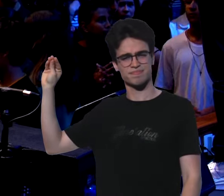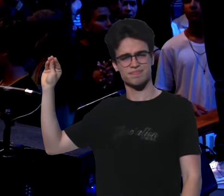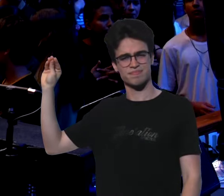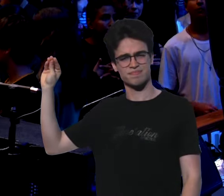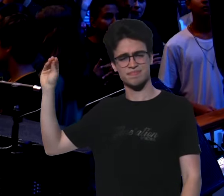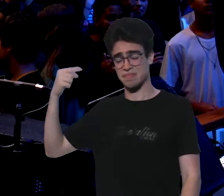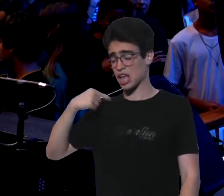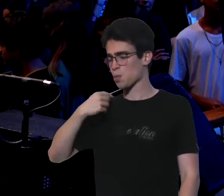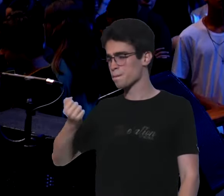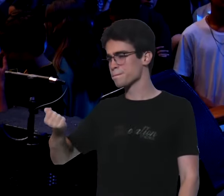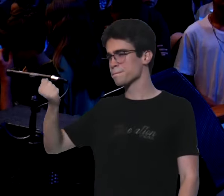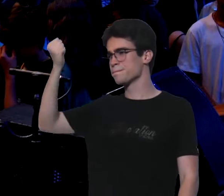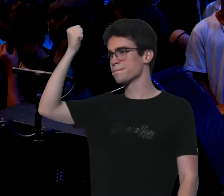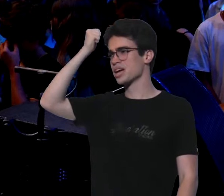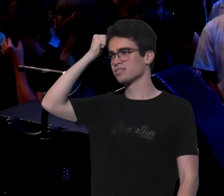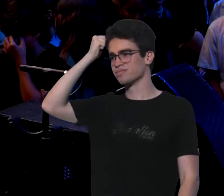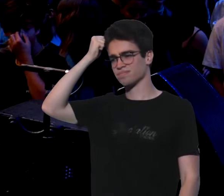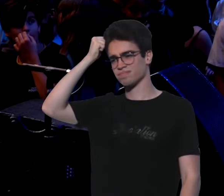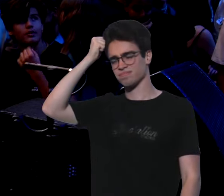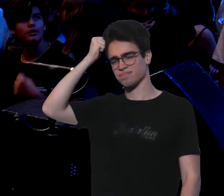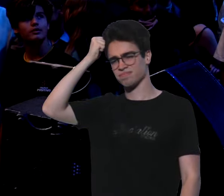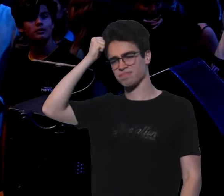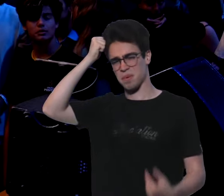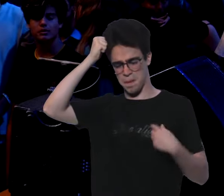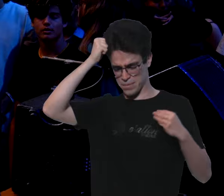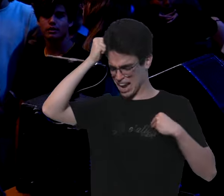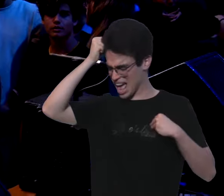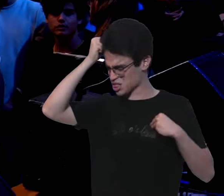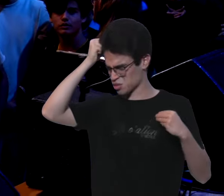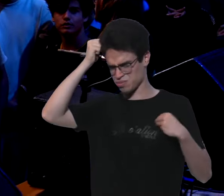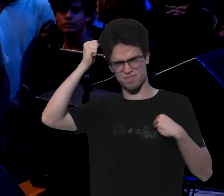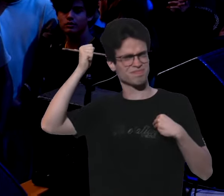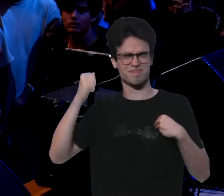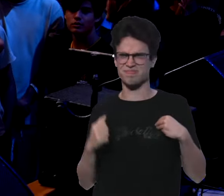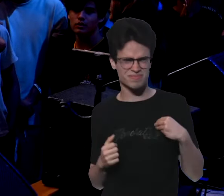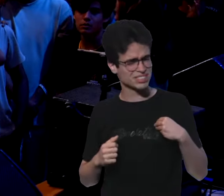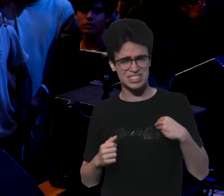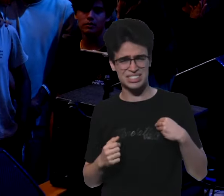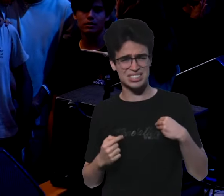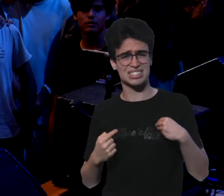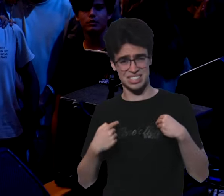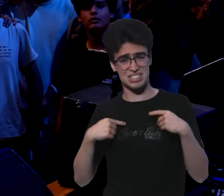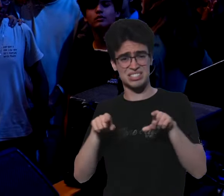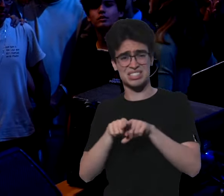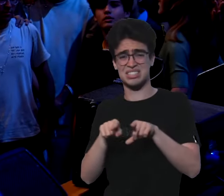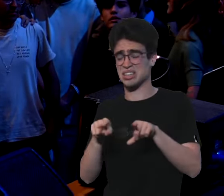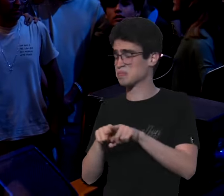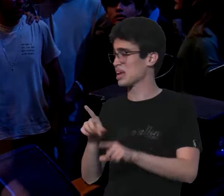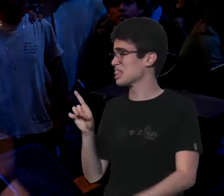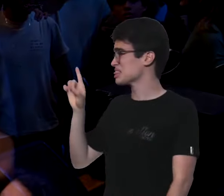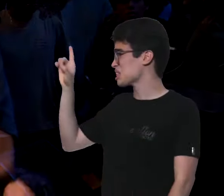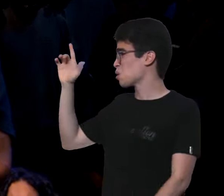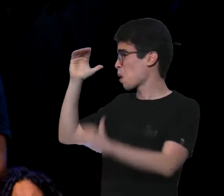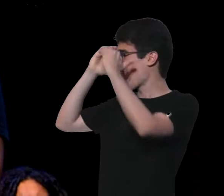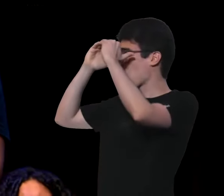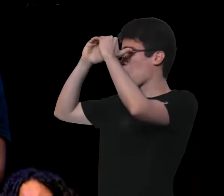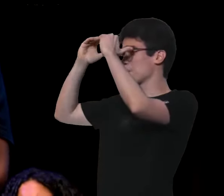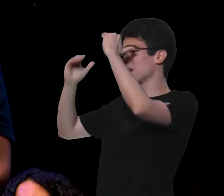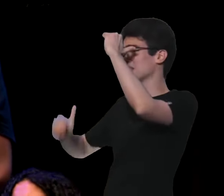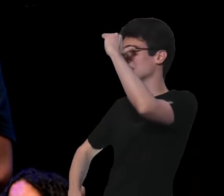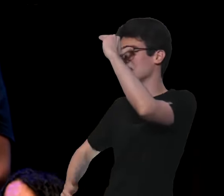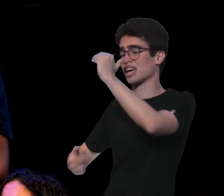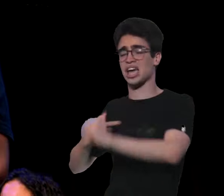Eu me arrependo dos meus pecados. Eu me arrependo de desobedecer às suas leis.